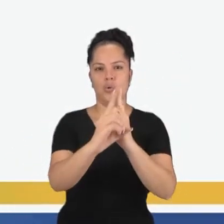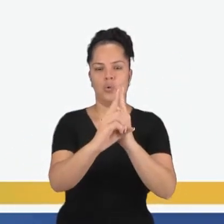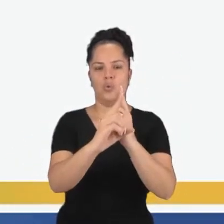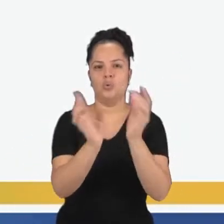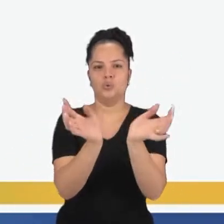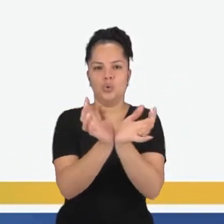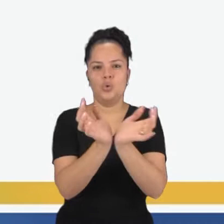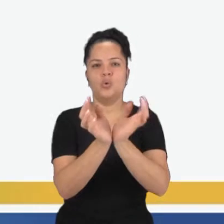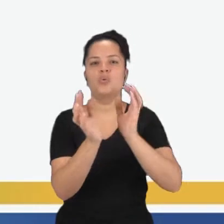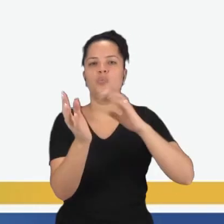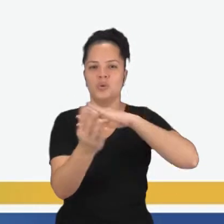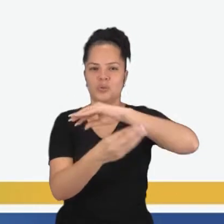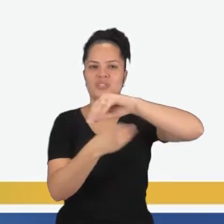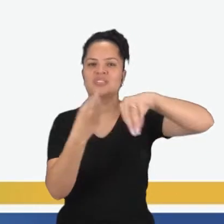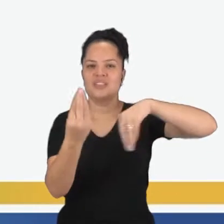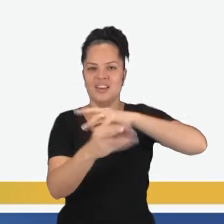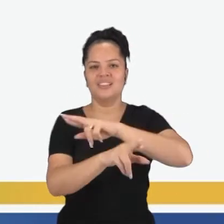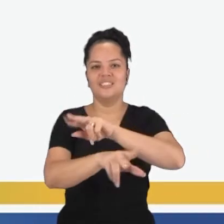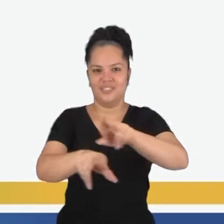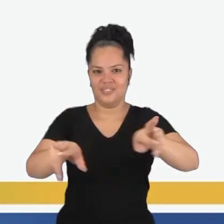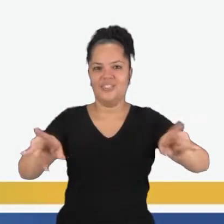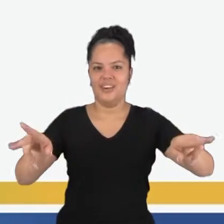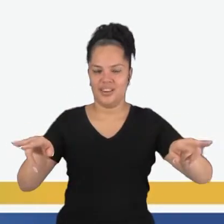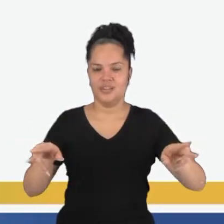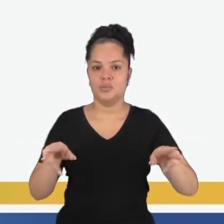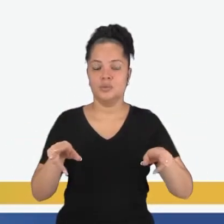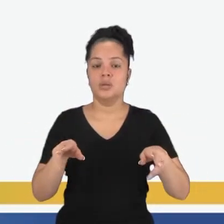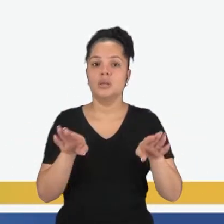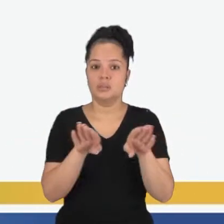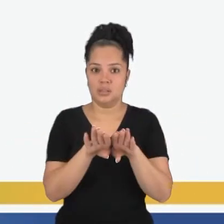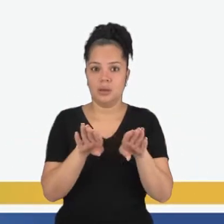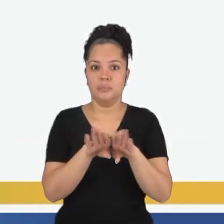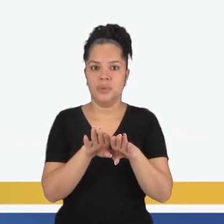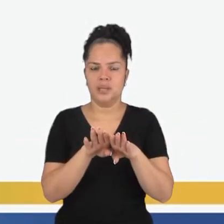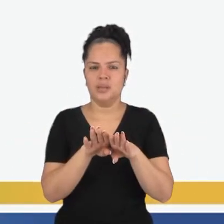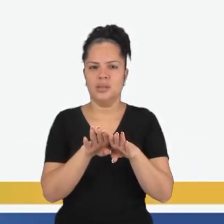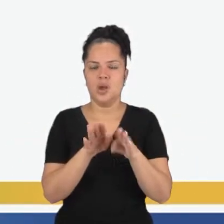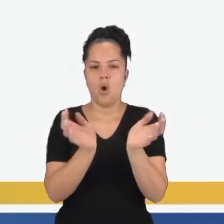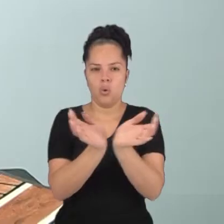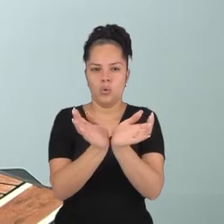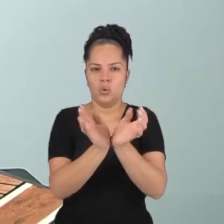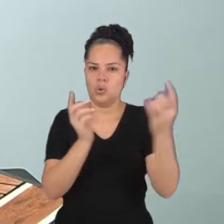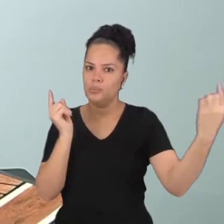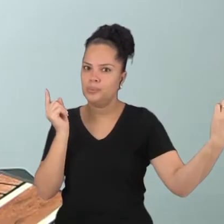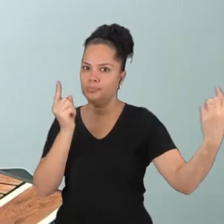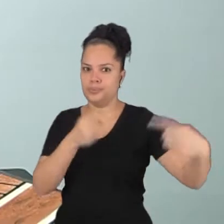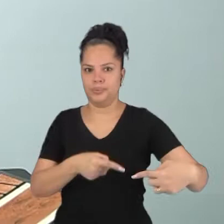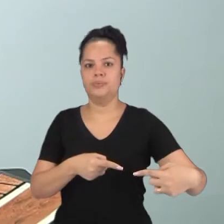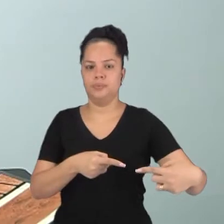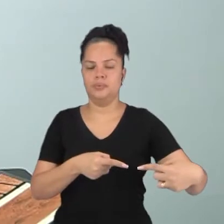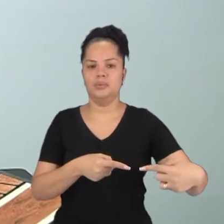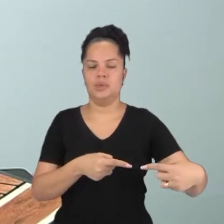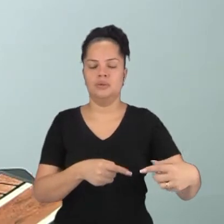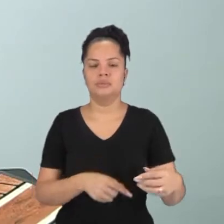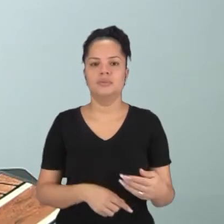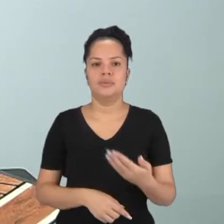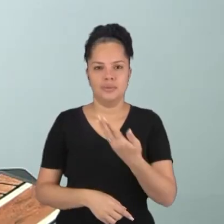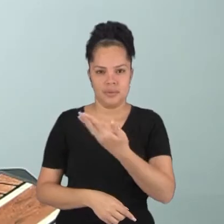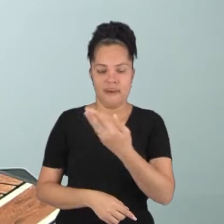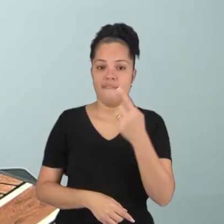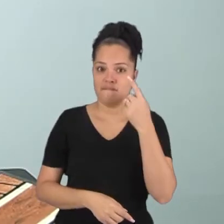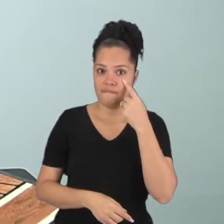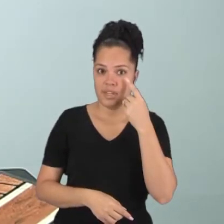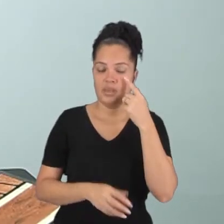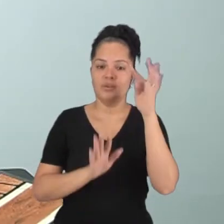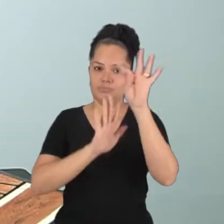etnias e que, por vezes eram também inimigas. Então, vocês observaram aí no